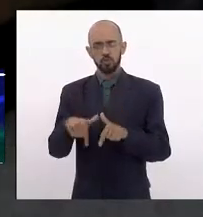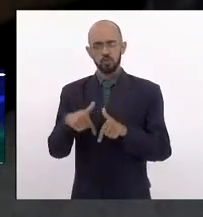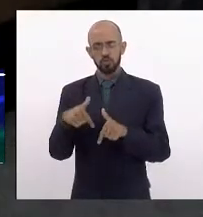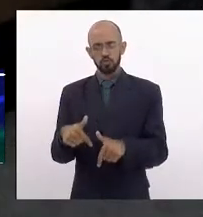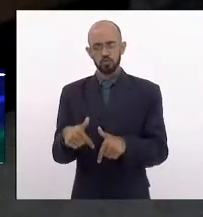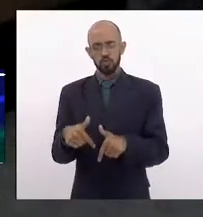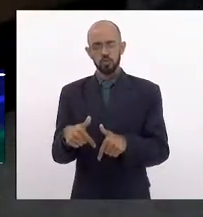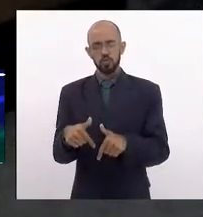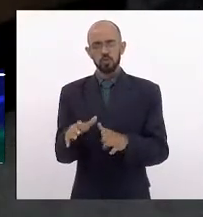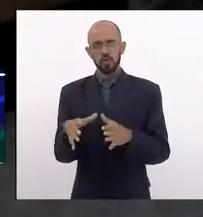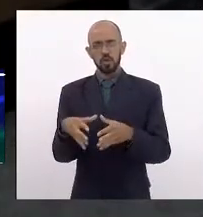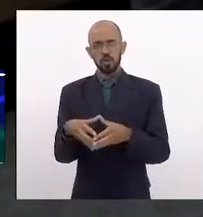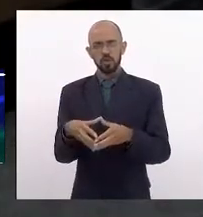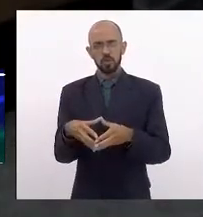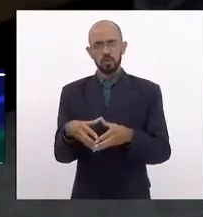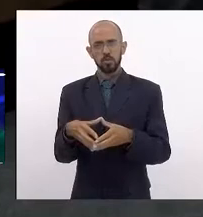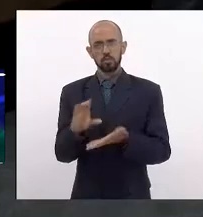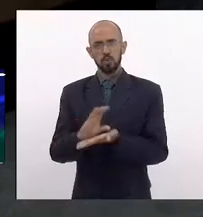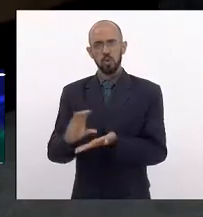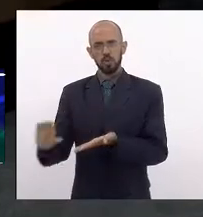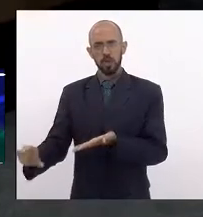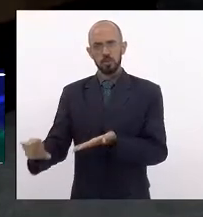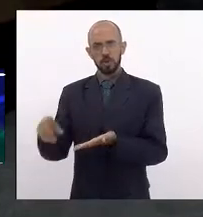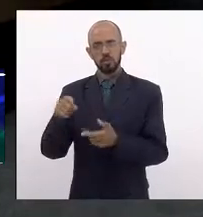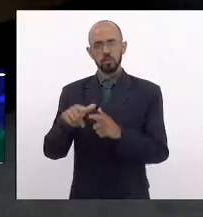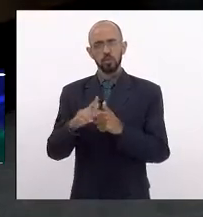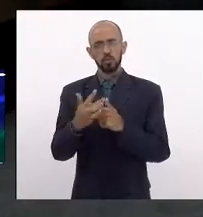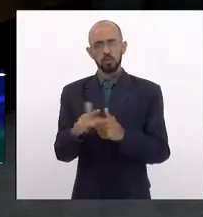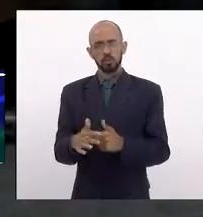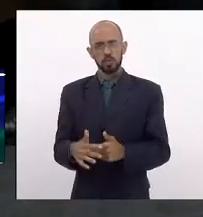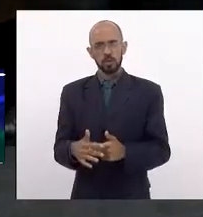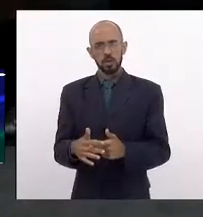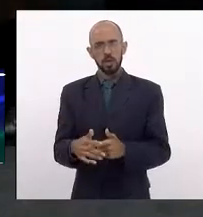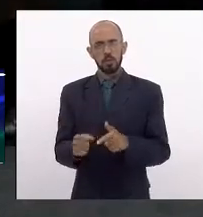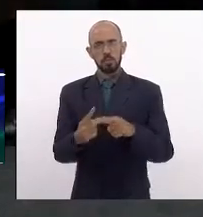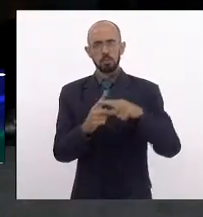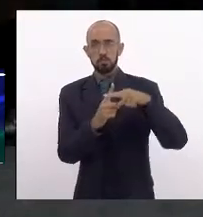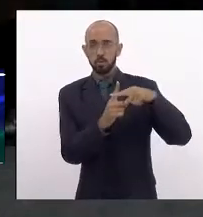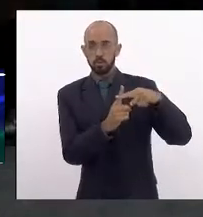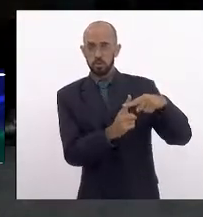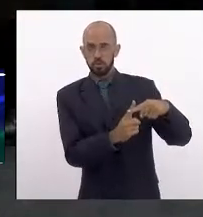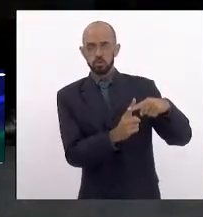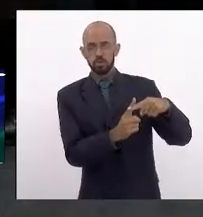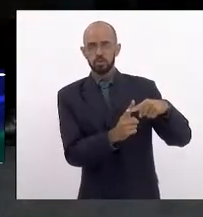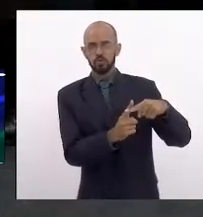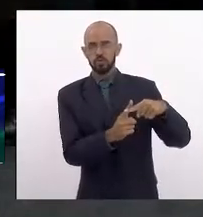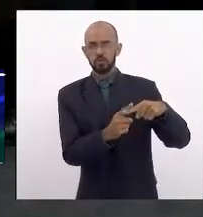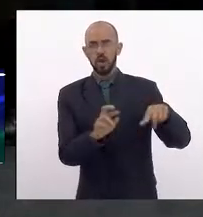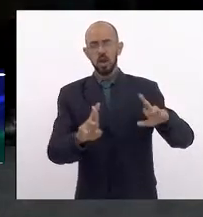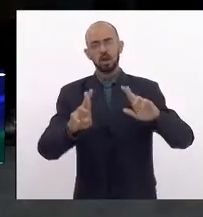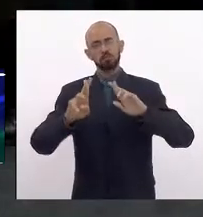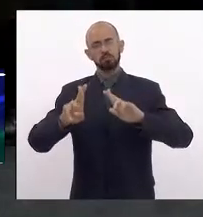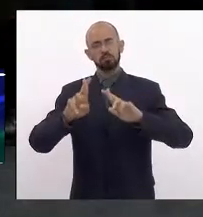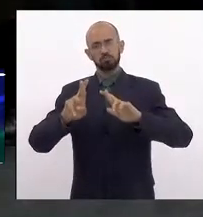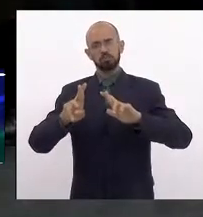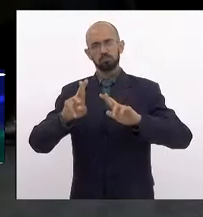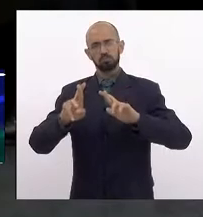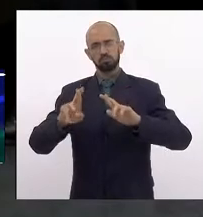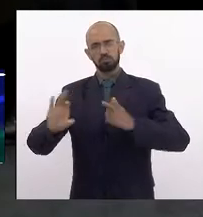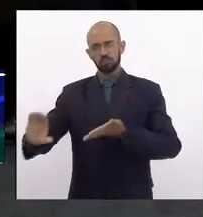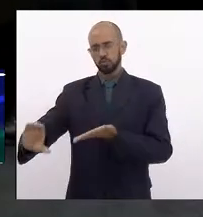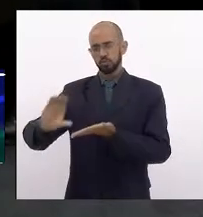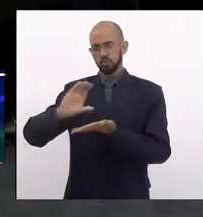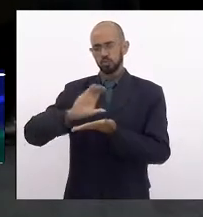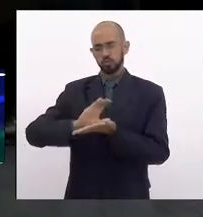esforço do da Cone o pagamento em corrigir positivamente as expectativas de receitas